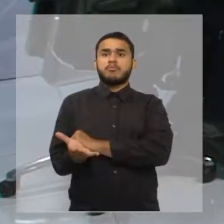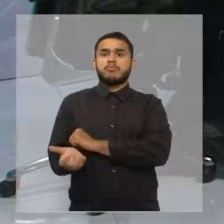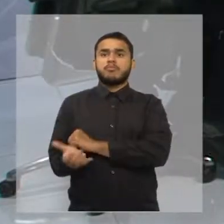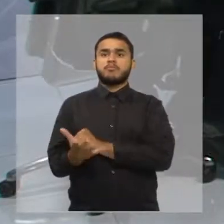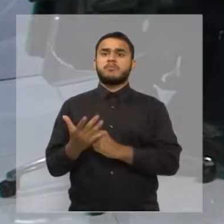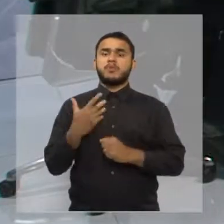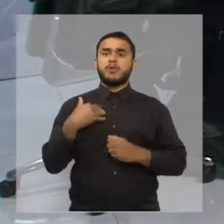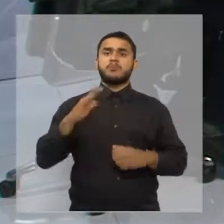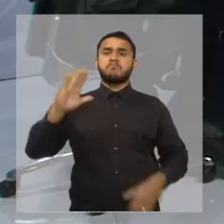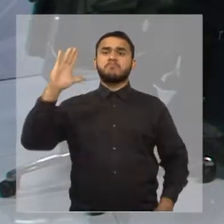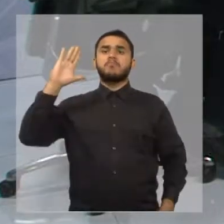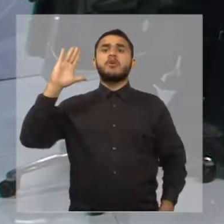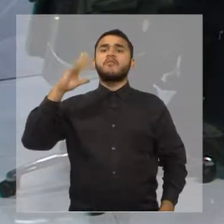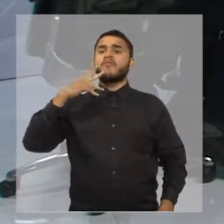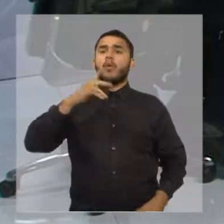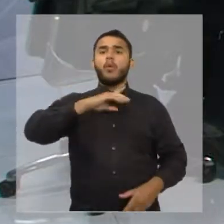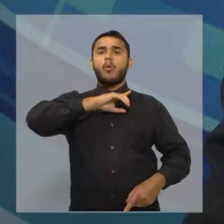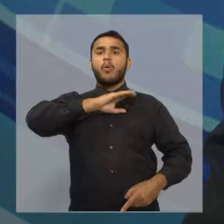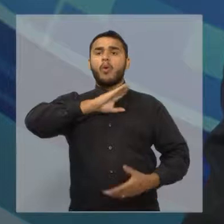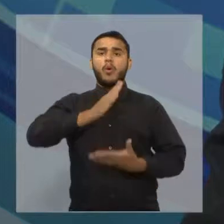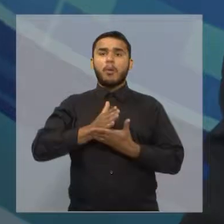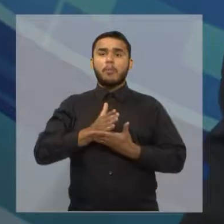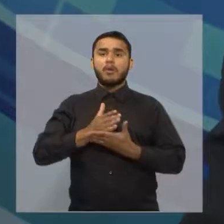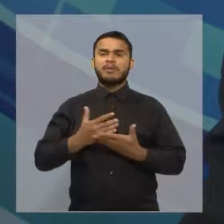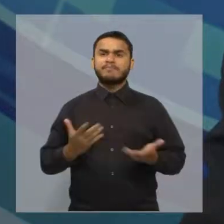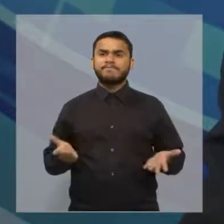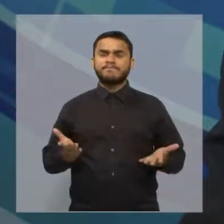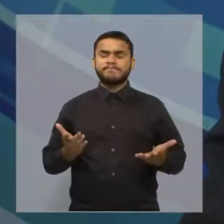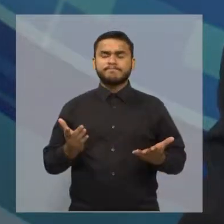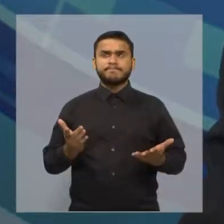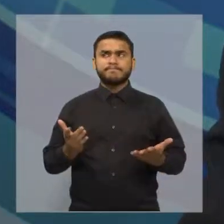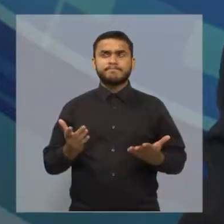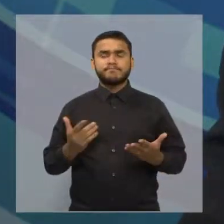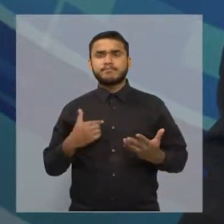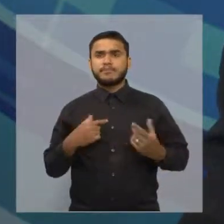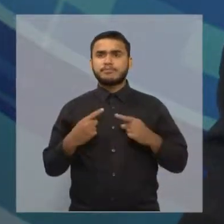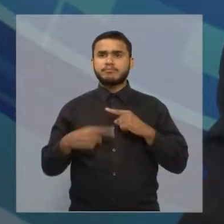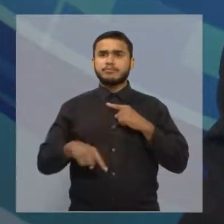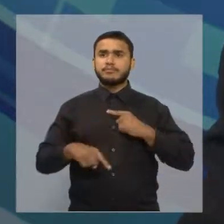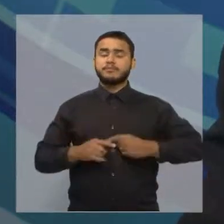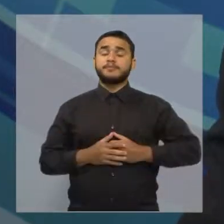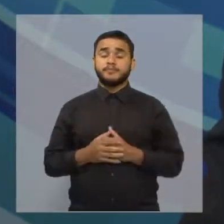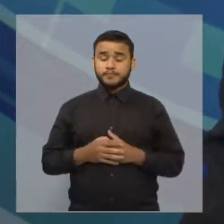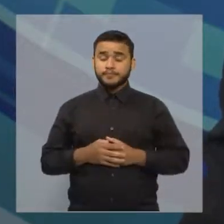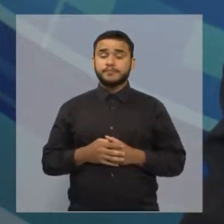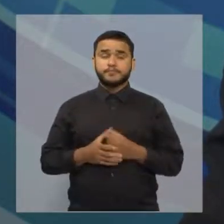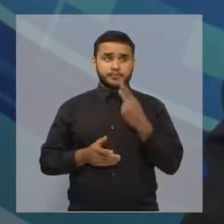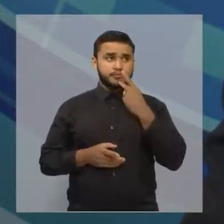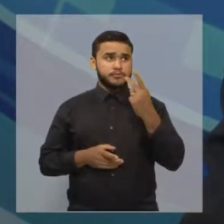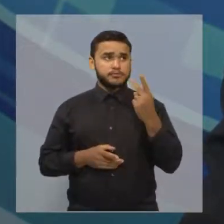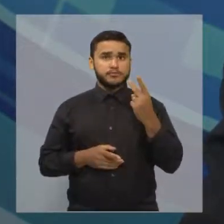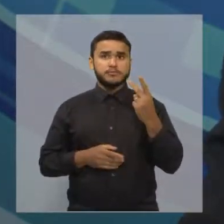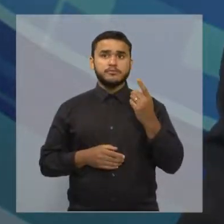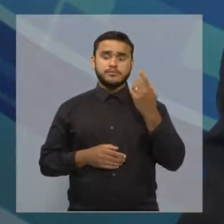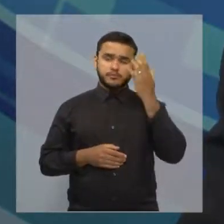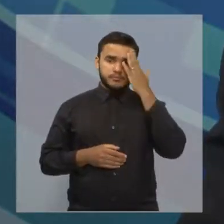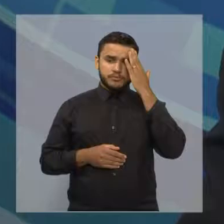corrupção. E eu só acrescentaria que a prisão não virou regra